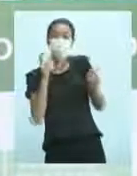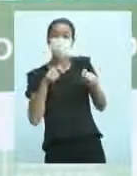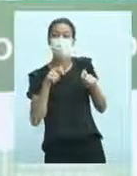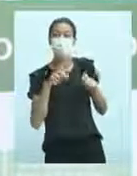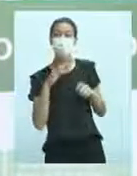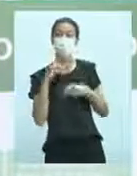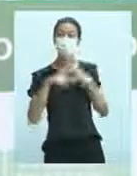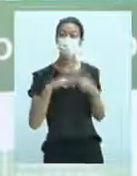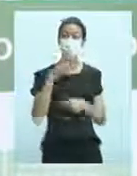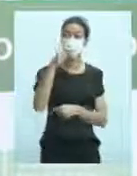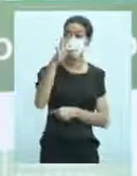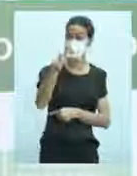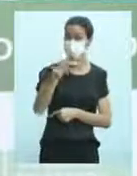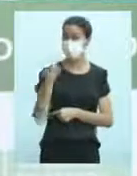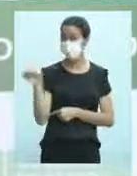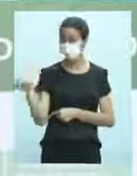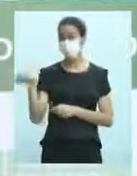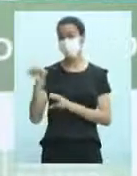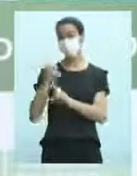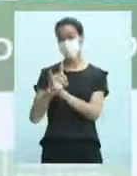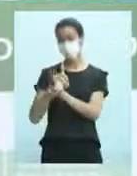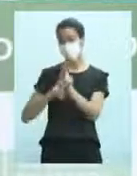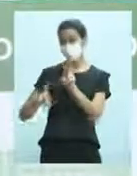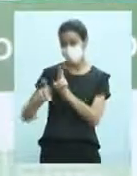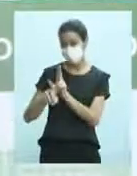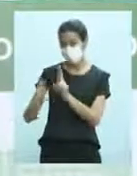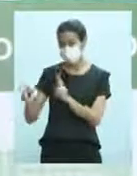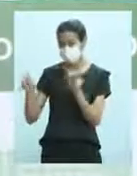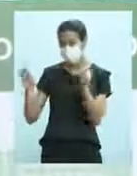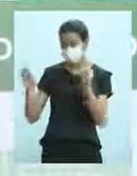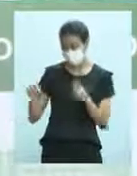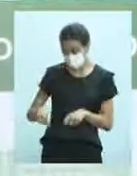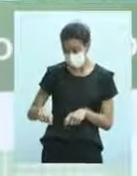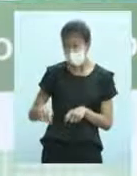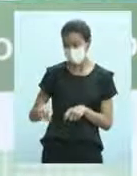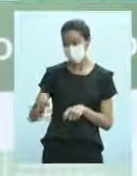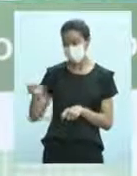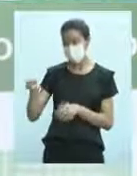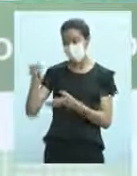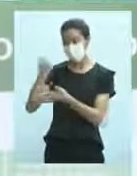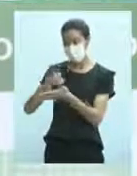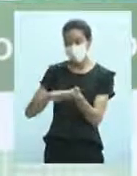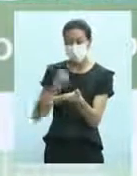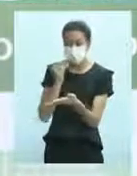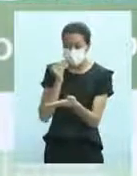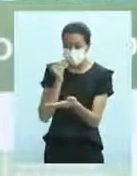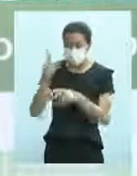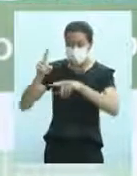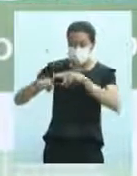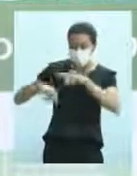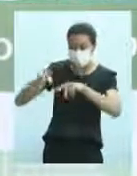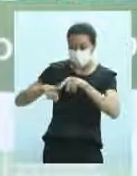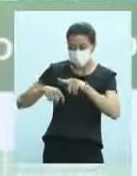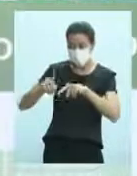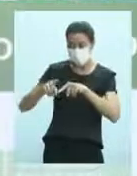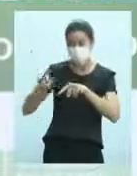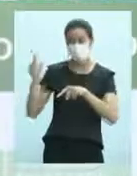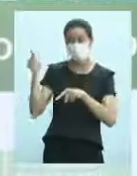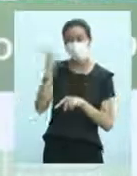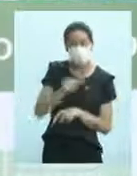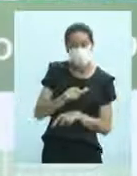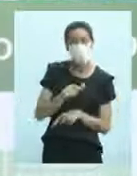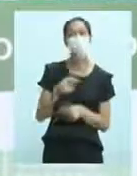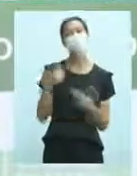ufgd para que as máquinas que existem na universidade elas podem ser disponíveis